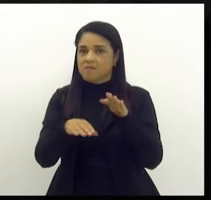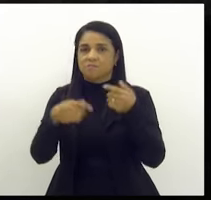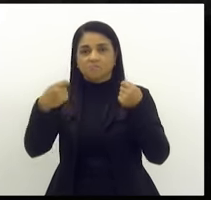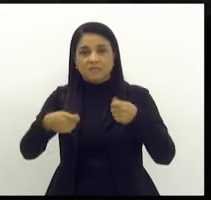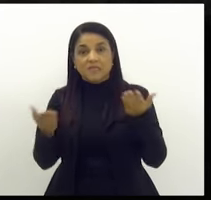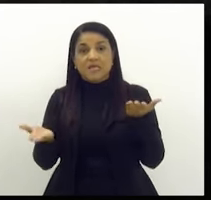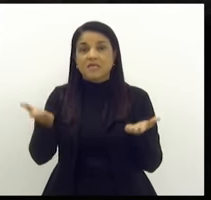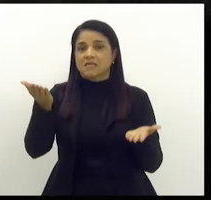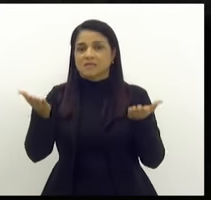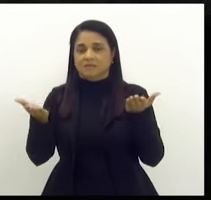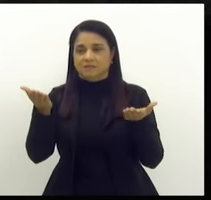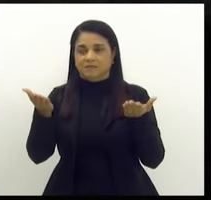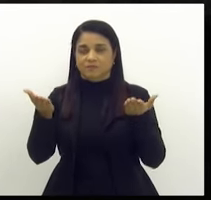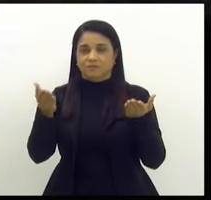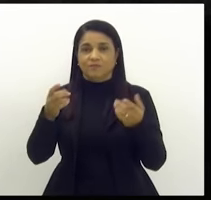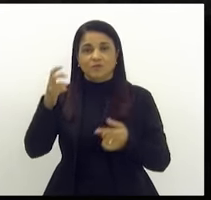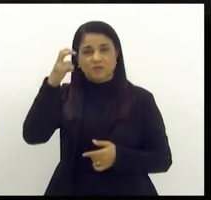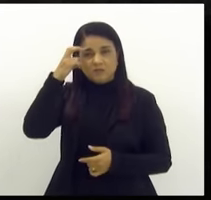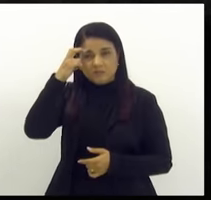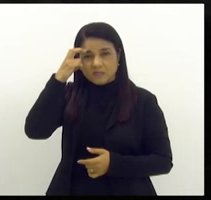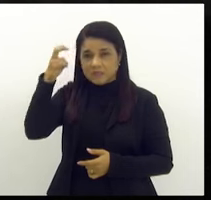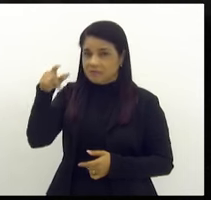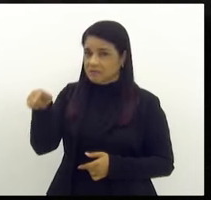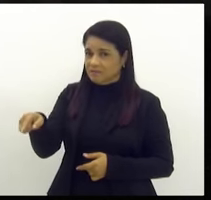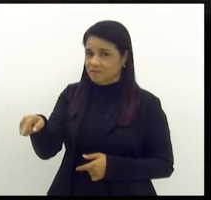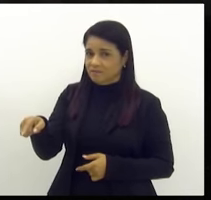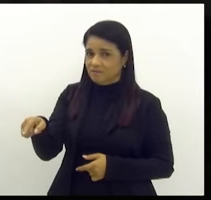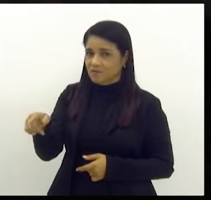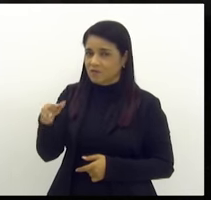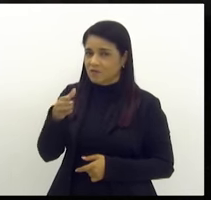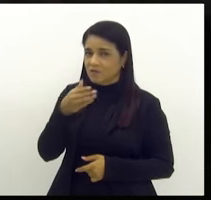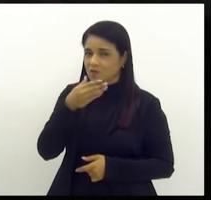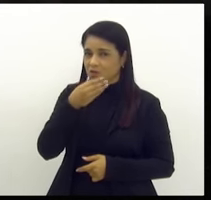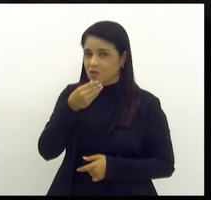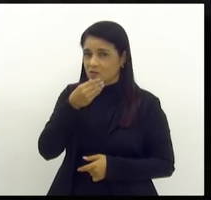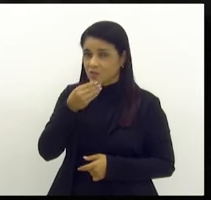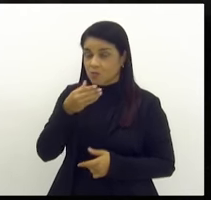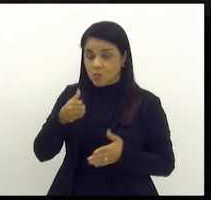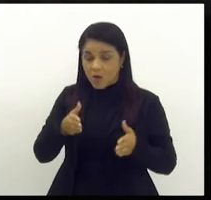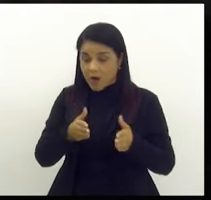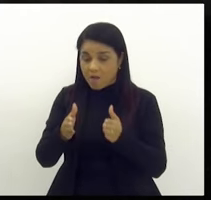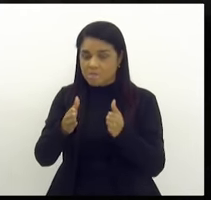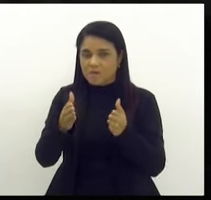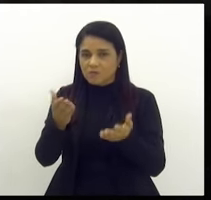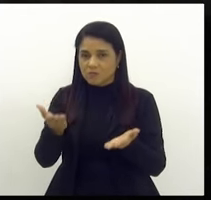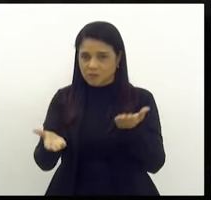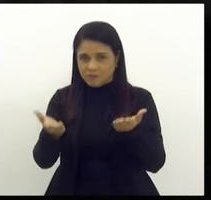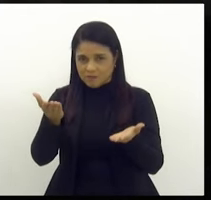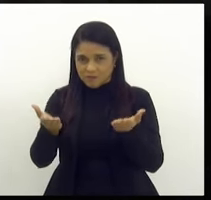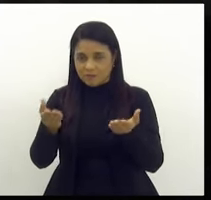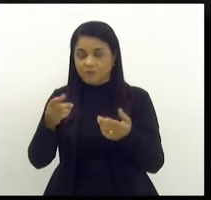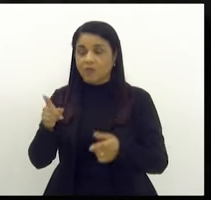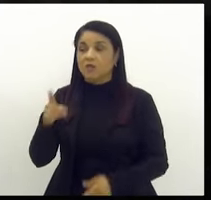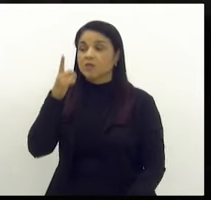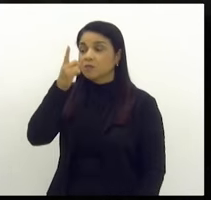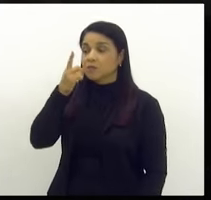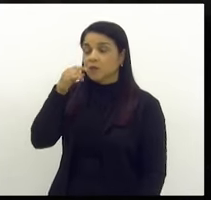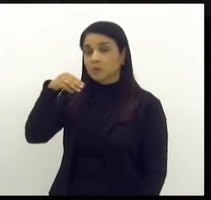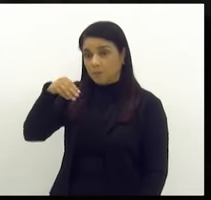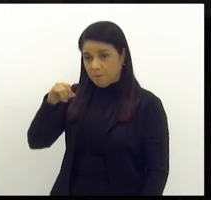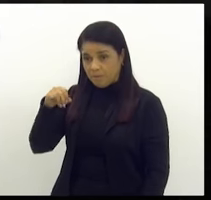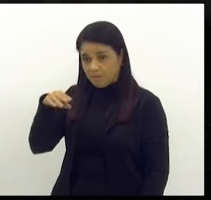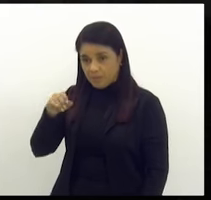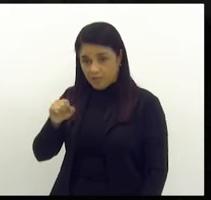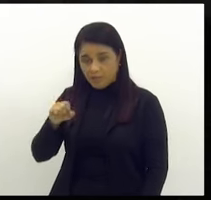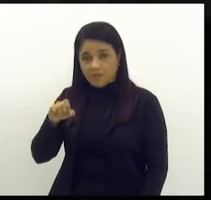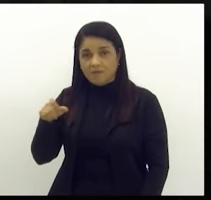dizia o sábio lautz o caminho do Meio queria dizer pro Deputado mink que o caminho do